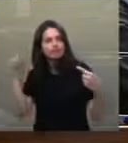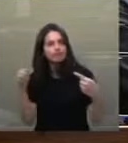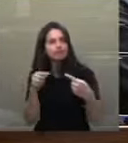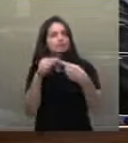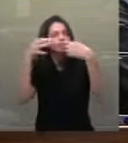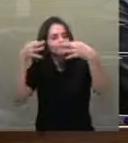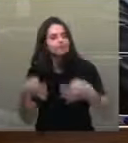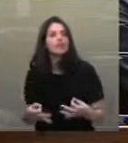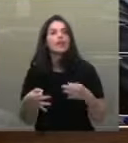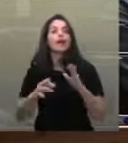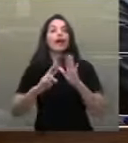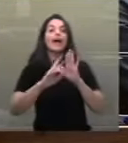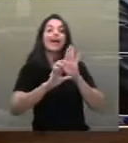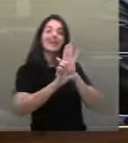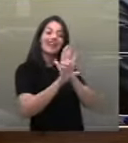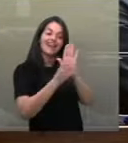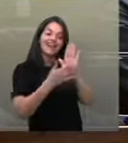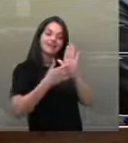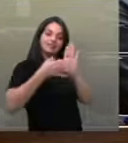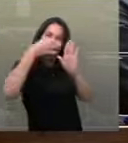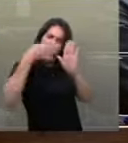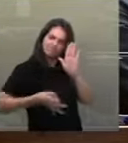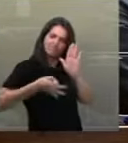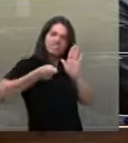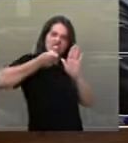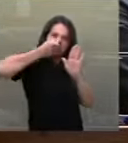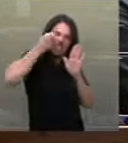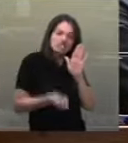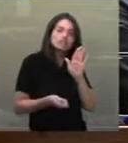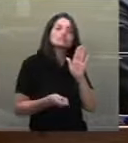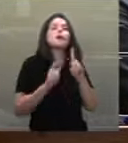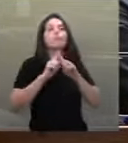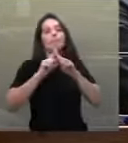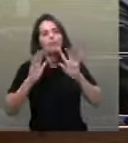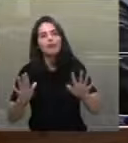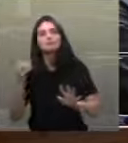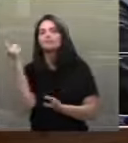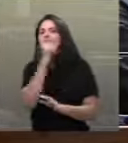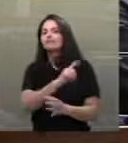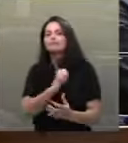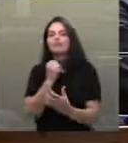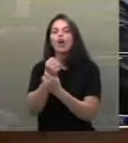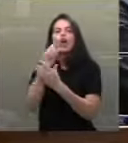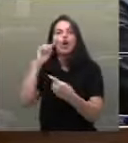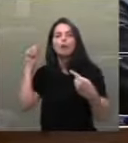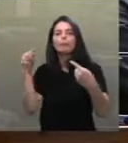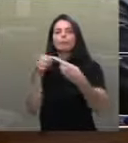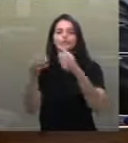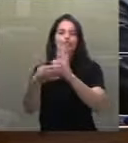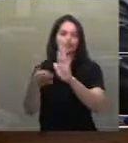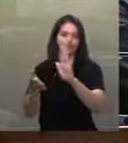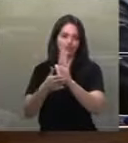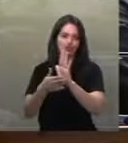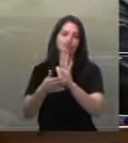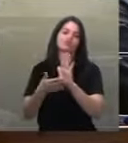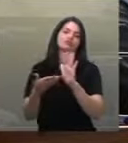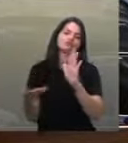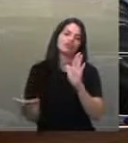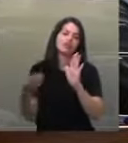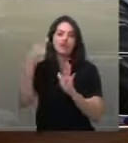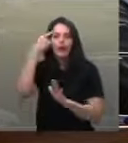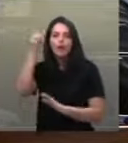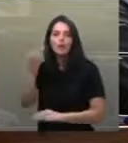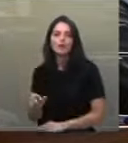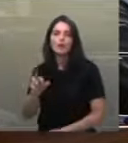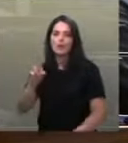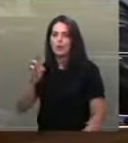uma norma juridicamente rígida que avance em direção aos objetivos buscados pelo nobre autor,